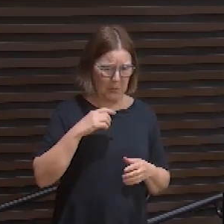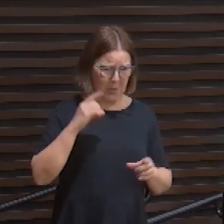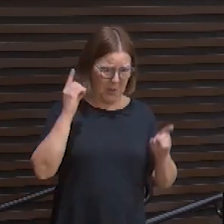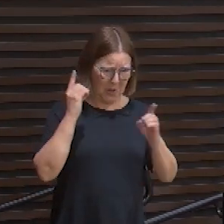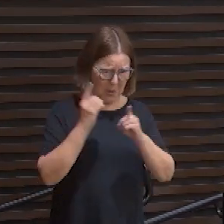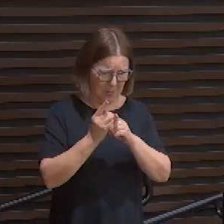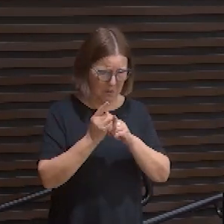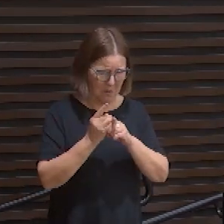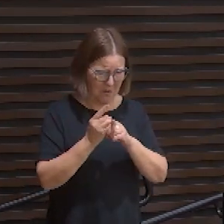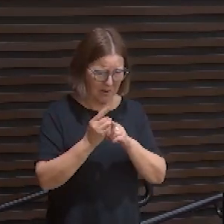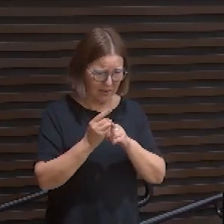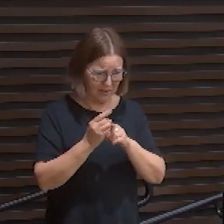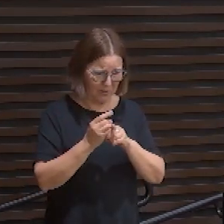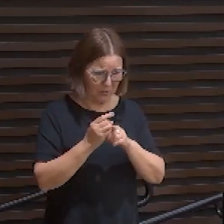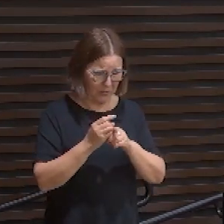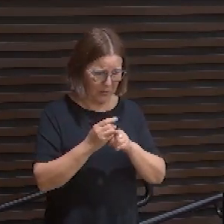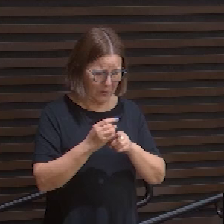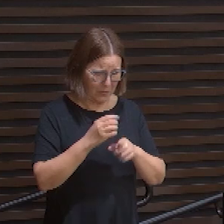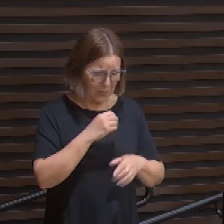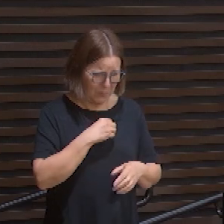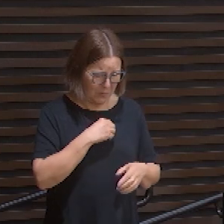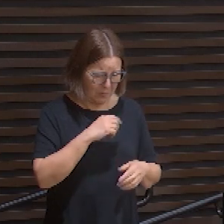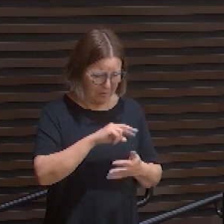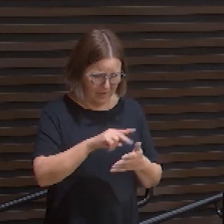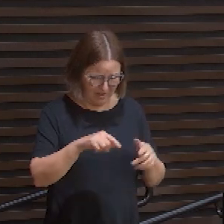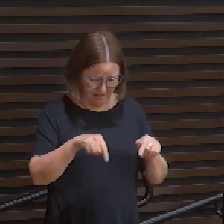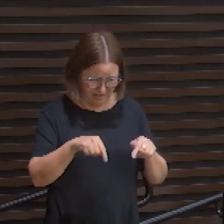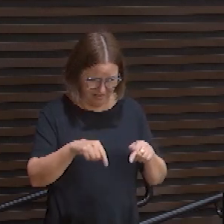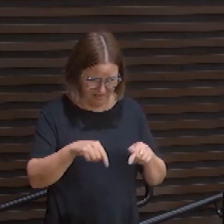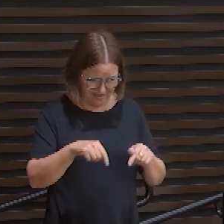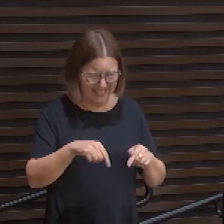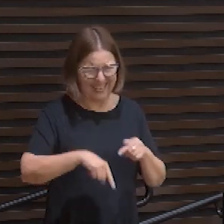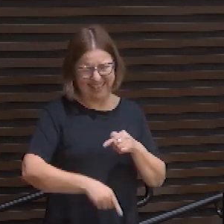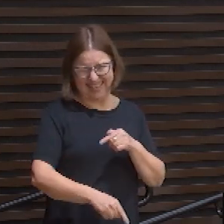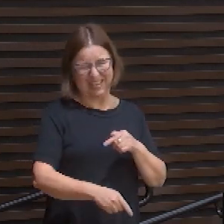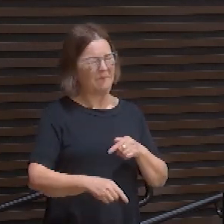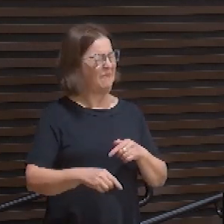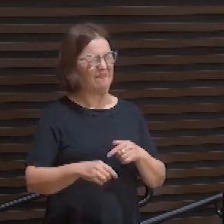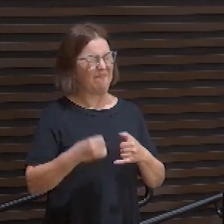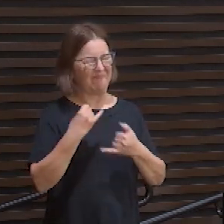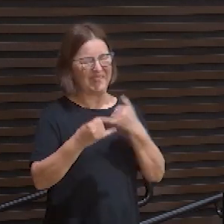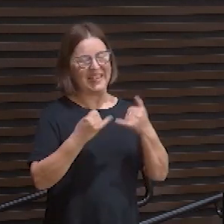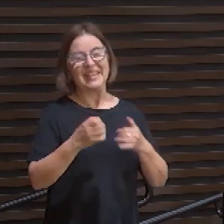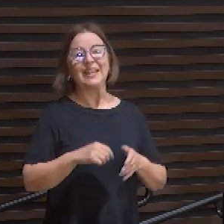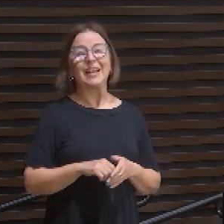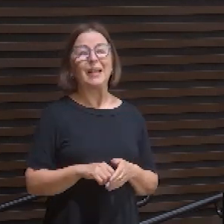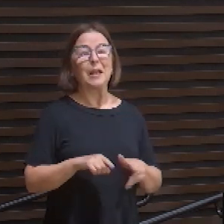A brincadeira serviu para descontrair. Mas eu quero dizer o seguinte: